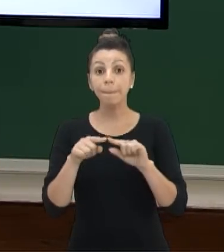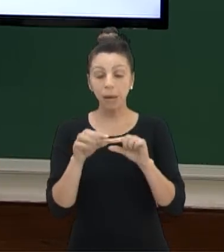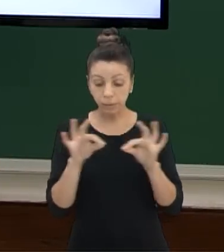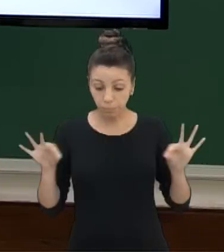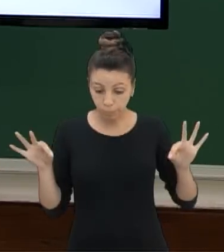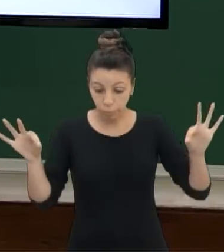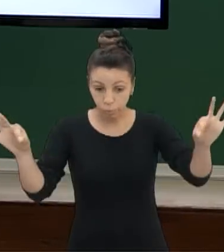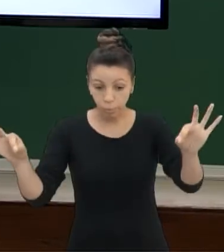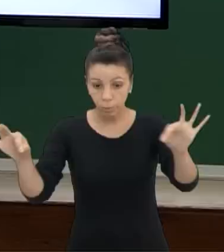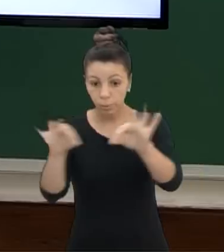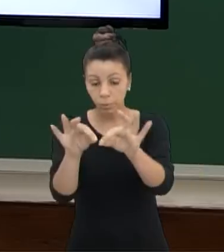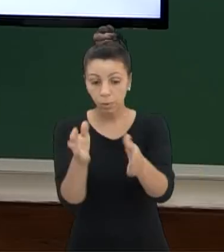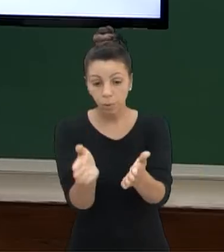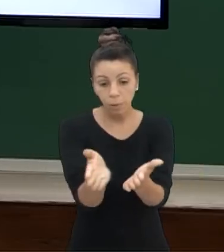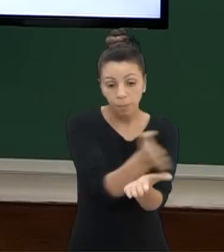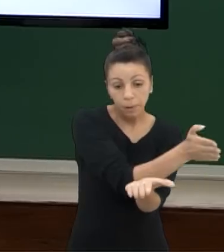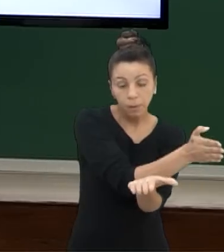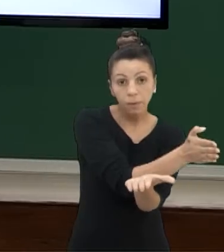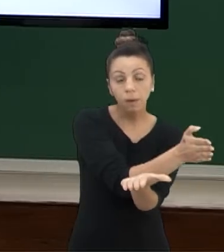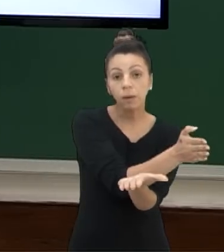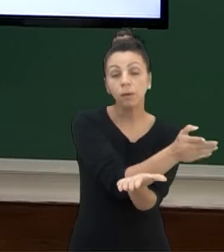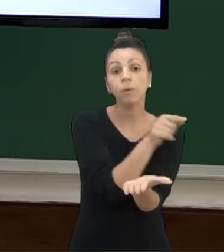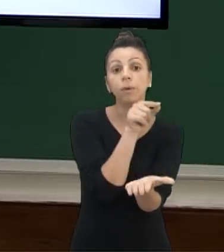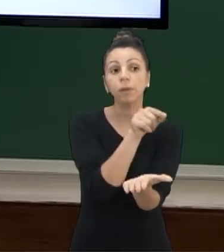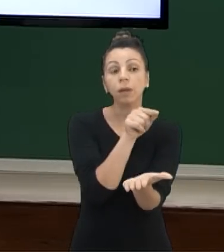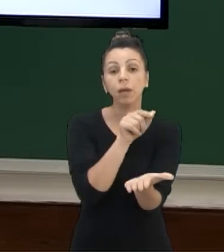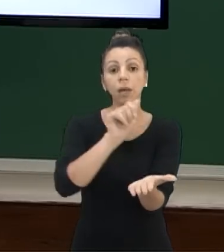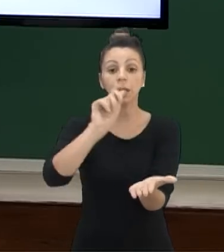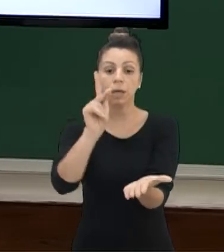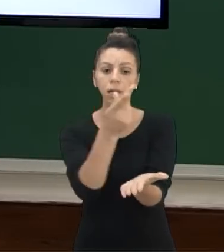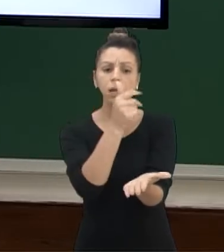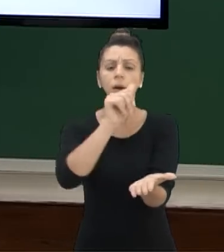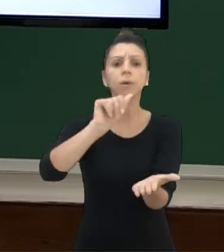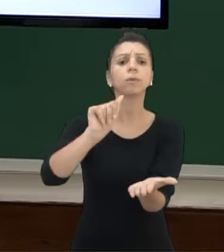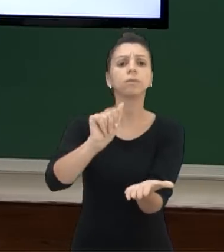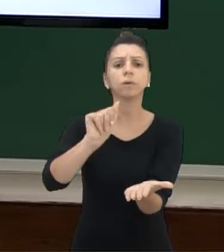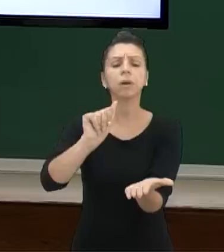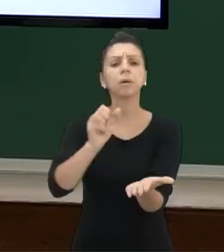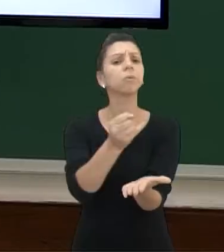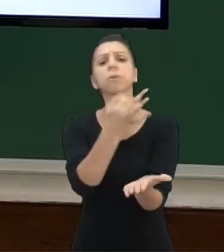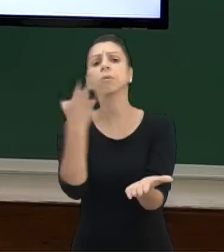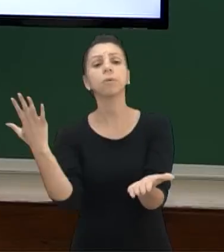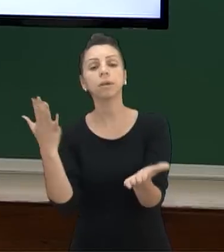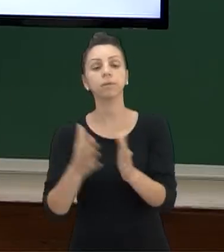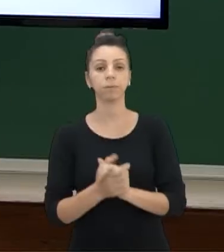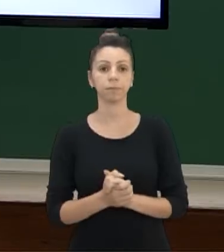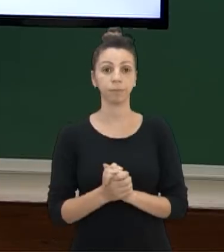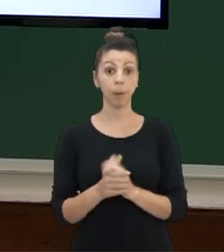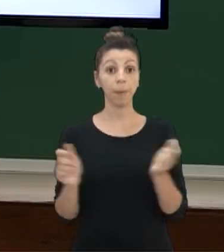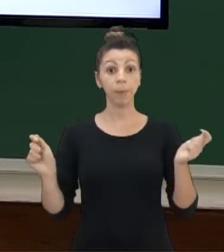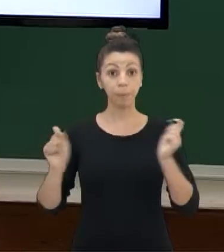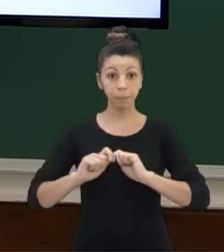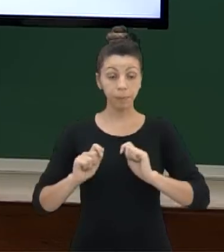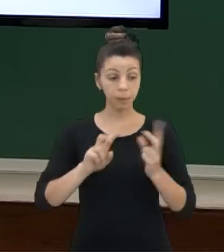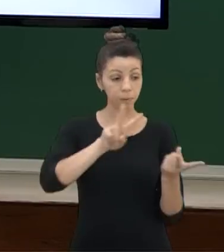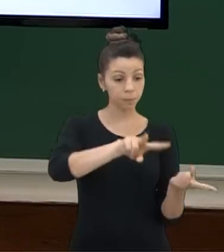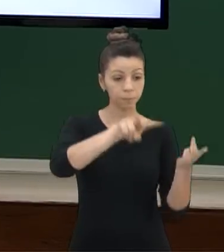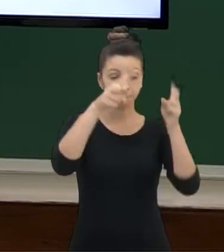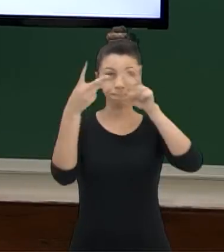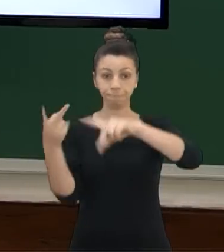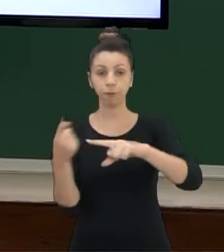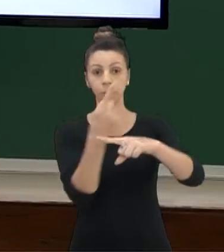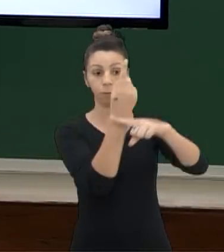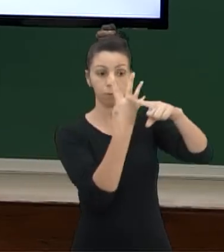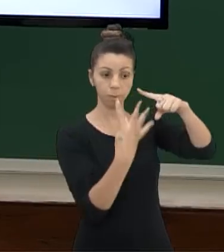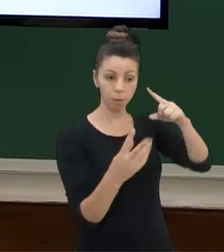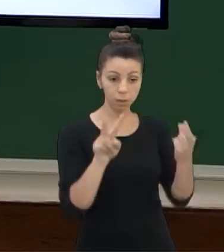Qual vai ser o resultado se medirem esta fazenda em alqueires? Então a gente vai ter que fazer a transformação de quarta para